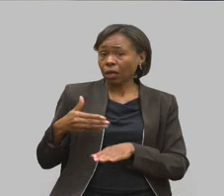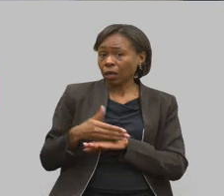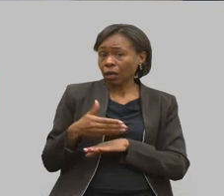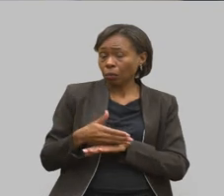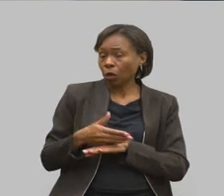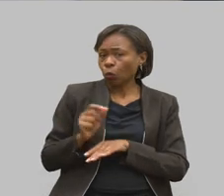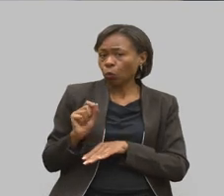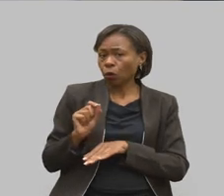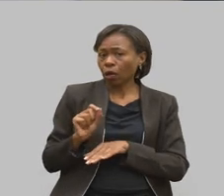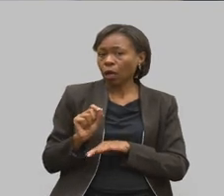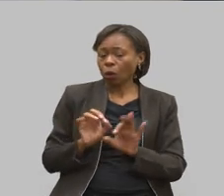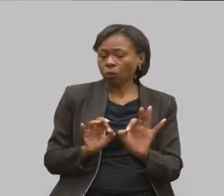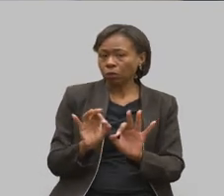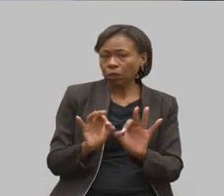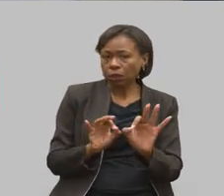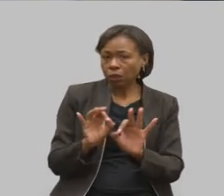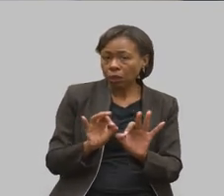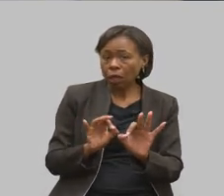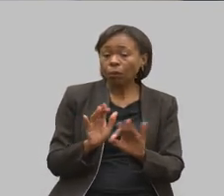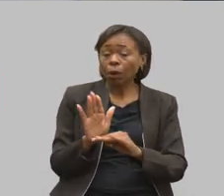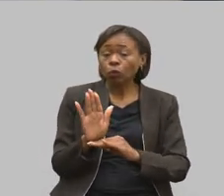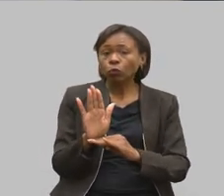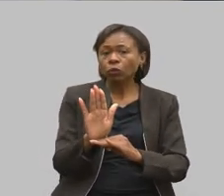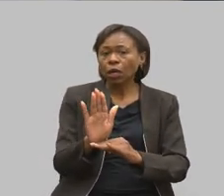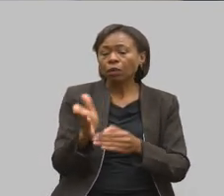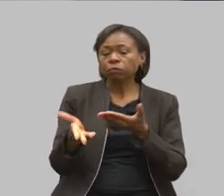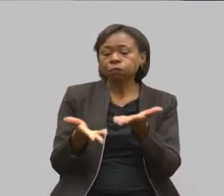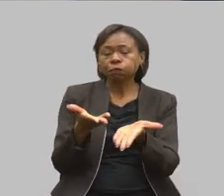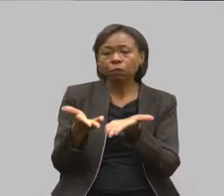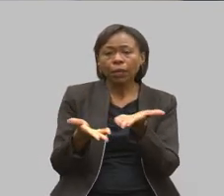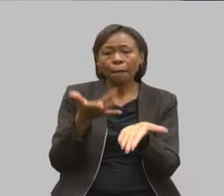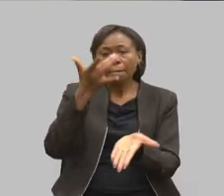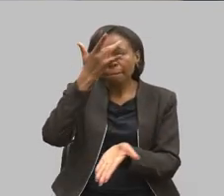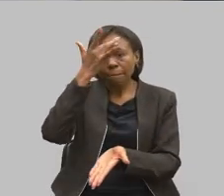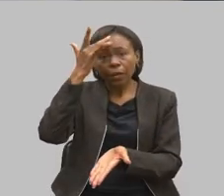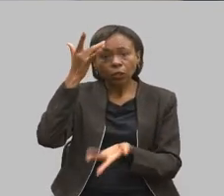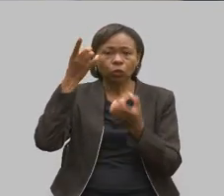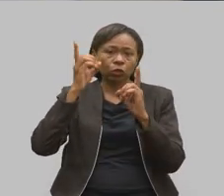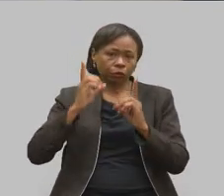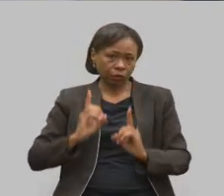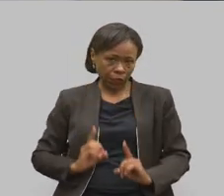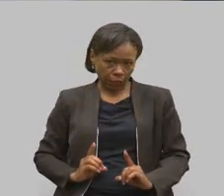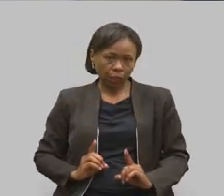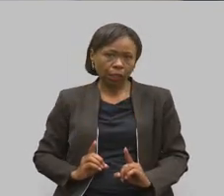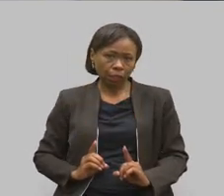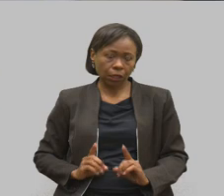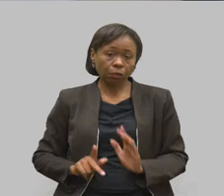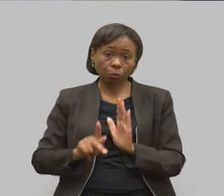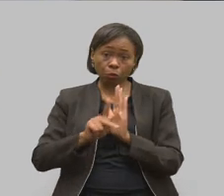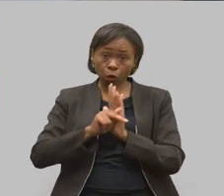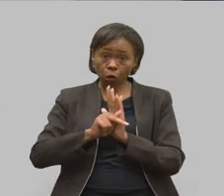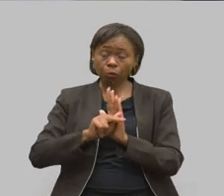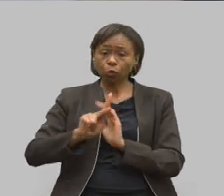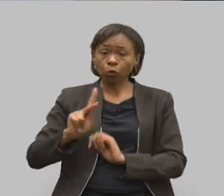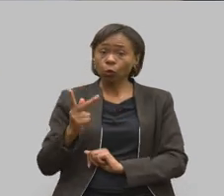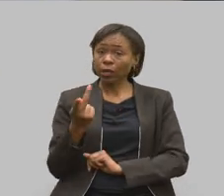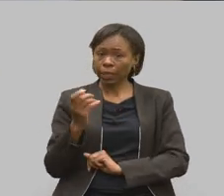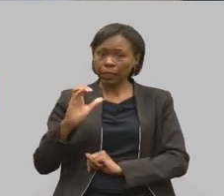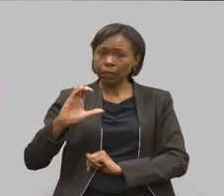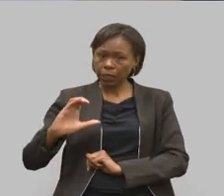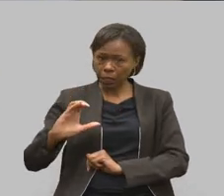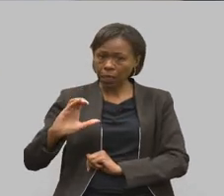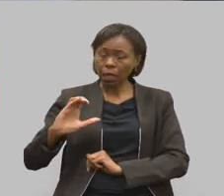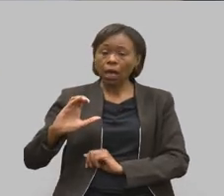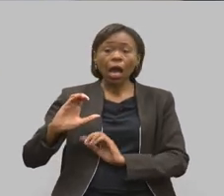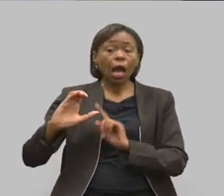a pessoas com deficiência é uma vocação do Hospital das Clínicas que é um Hospital Público